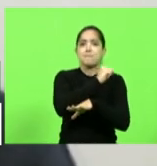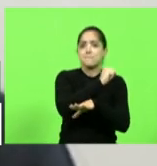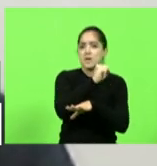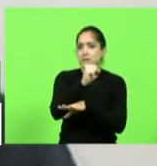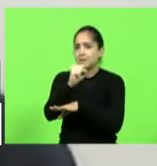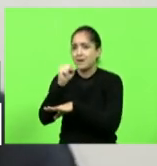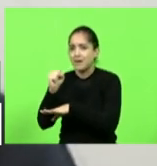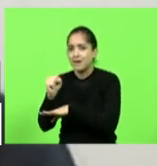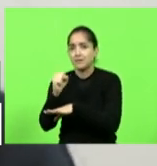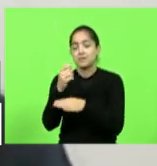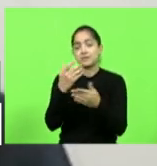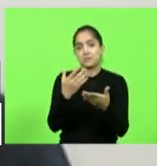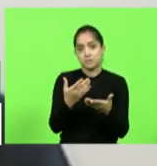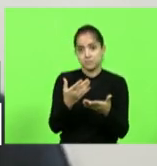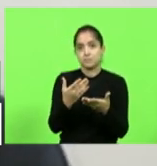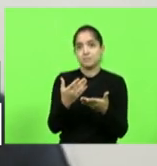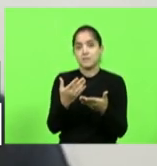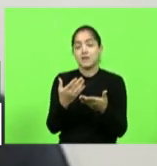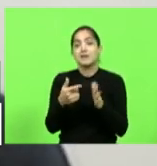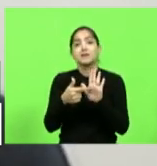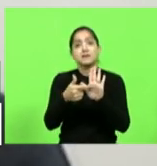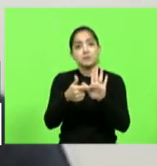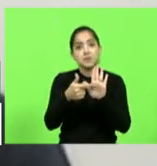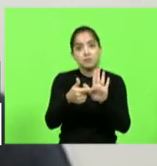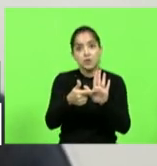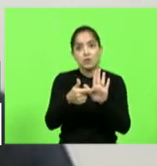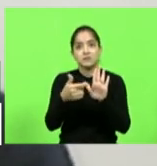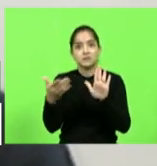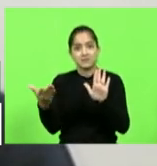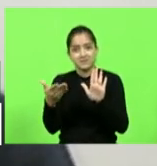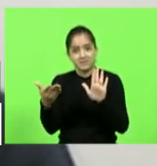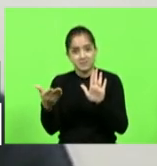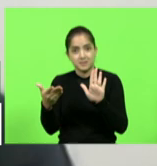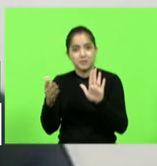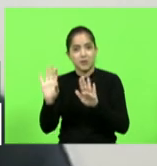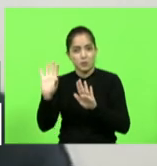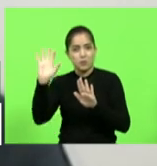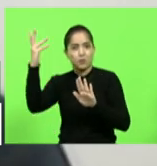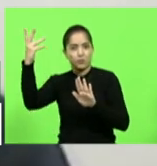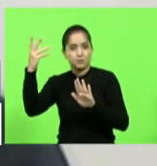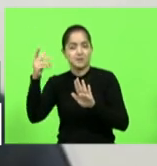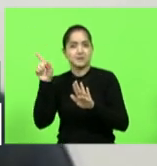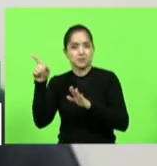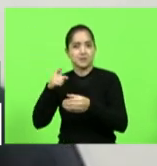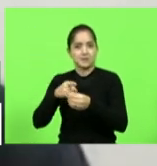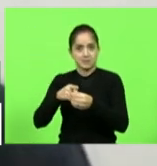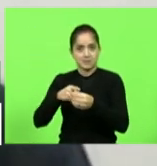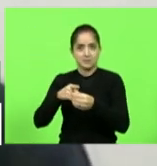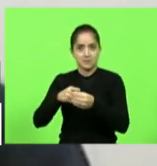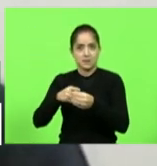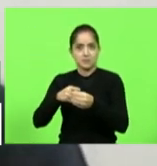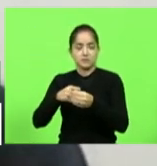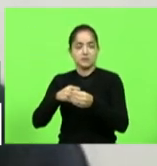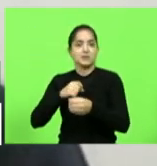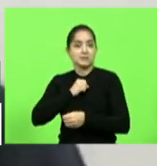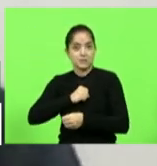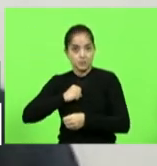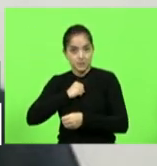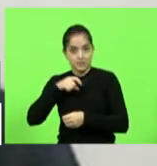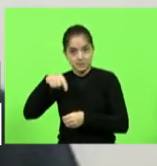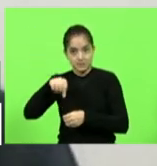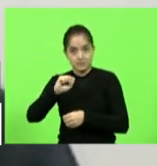pessoas, e aí remete também essa situação agora triste vivida em Saudades, né, em Santa Catarina. Então,